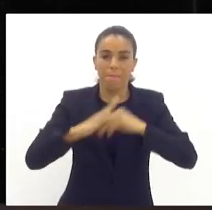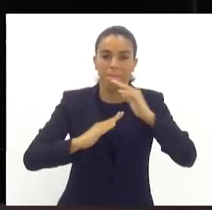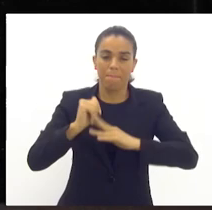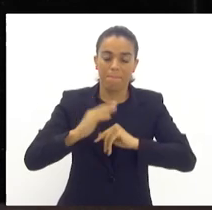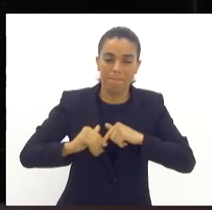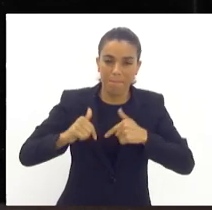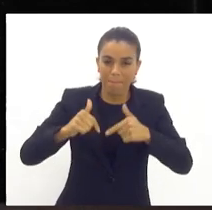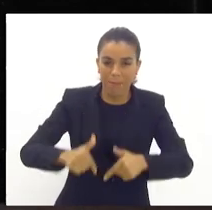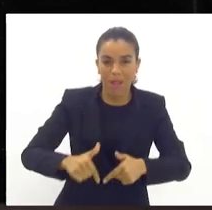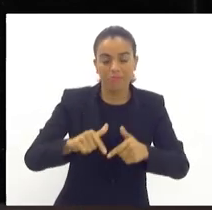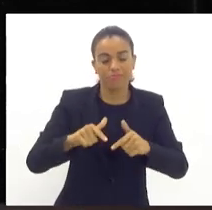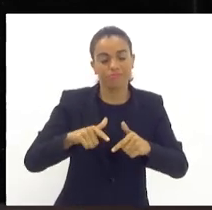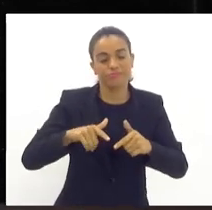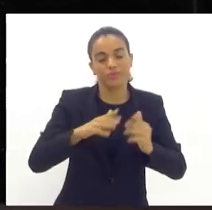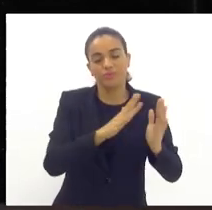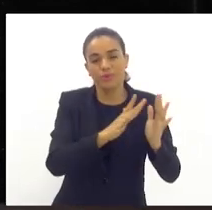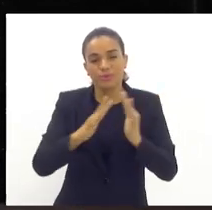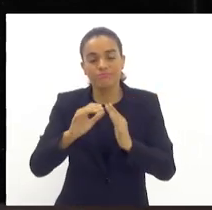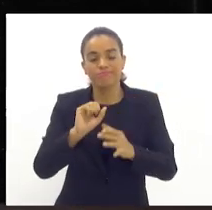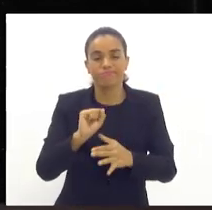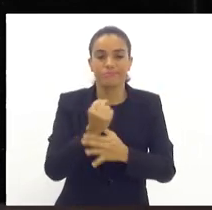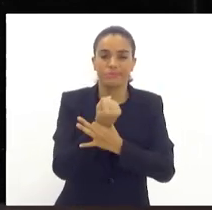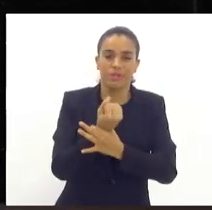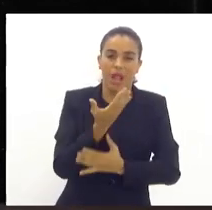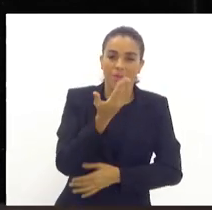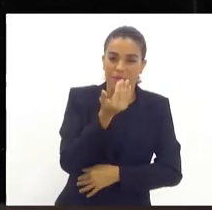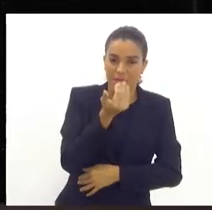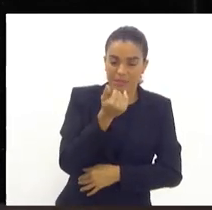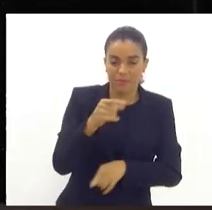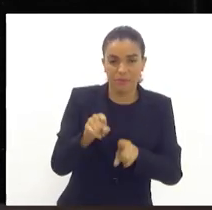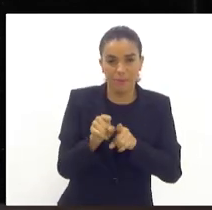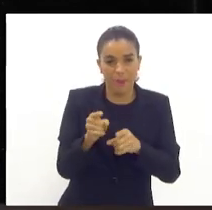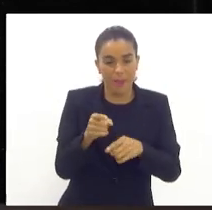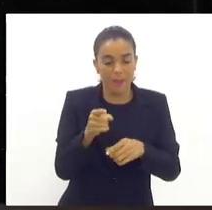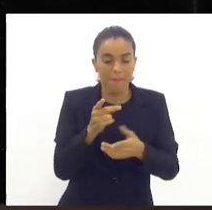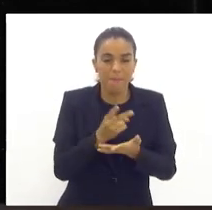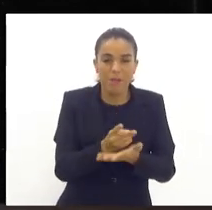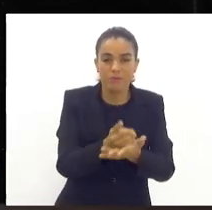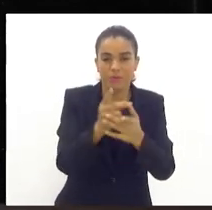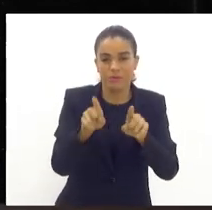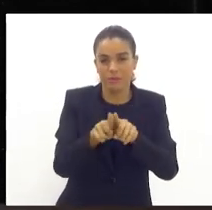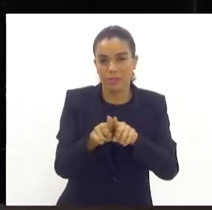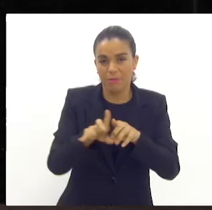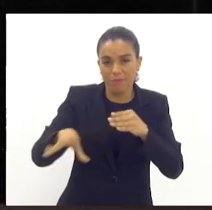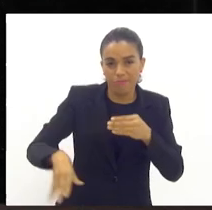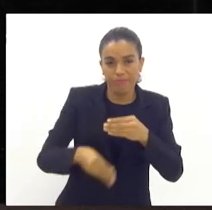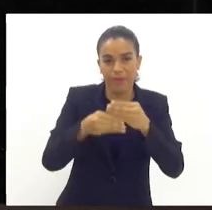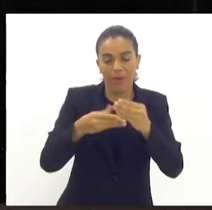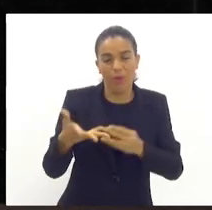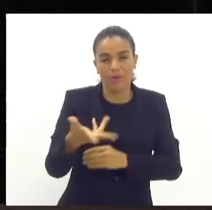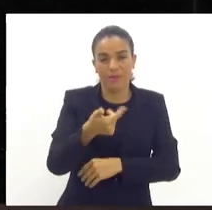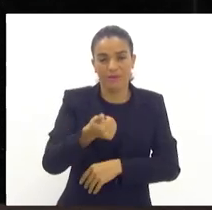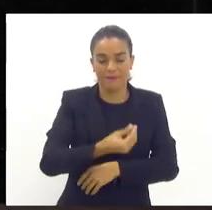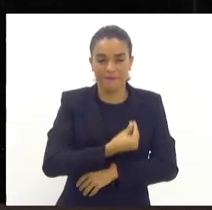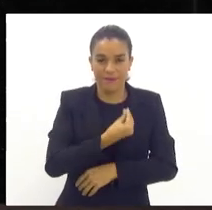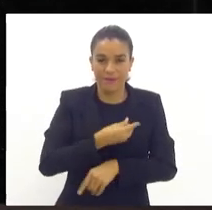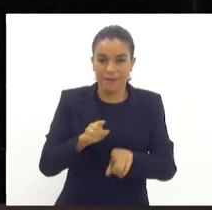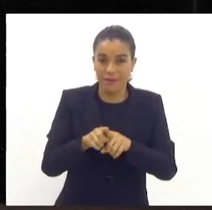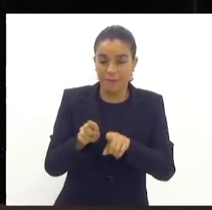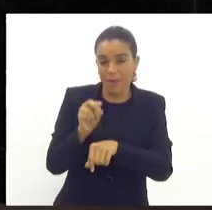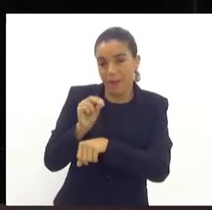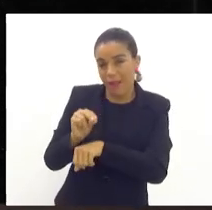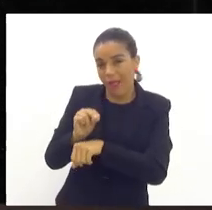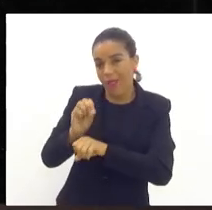relacionada aos processos de segurança, soberania alimentar, manutenção, incremento da qualidade de vida, bem como educação ambiental